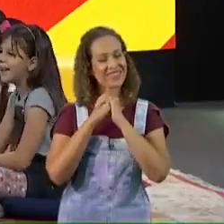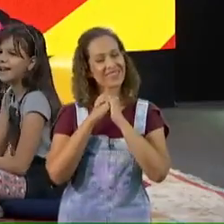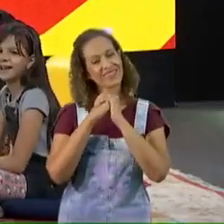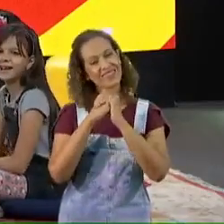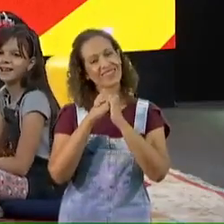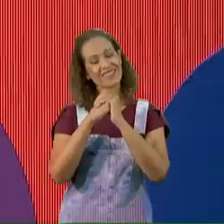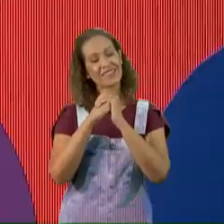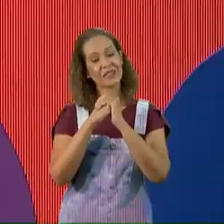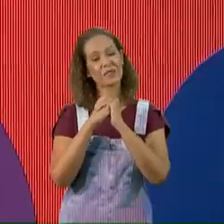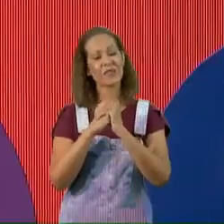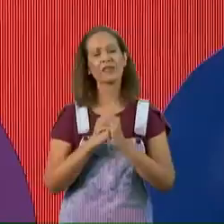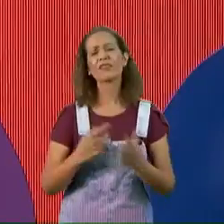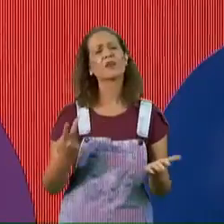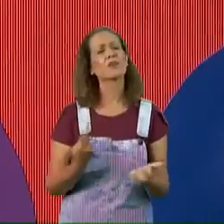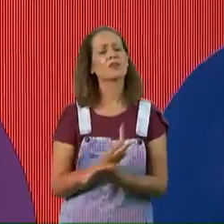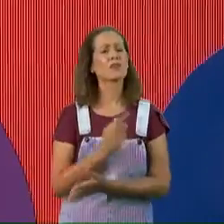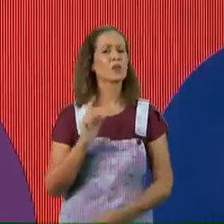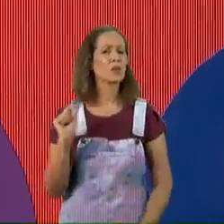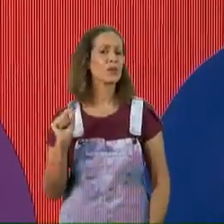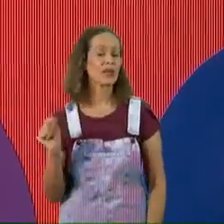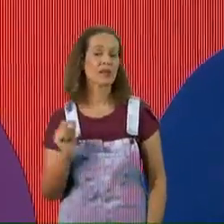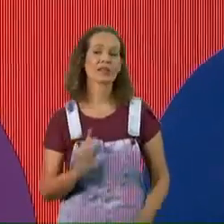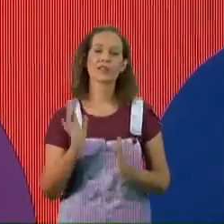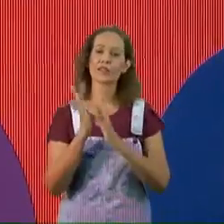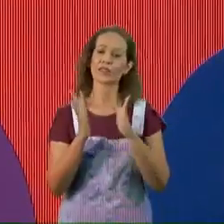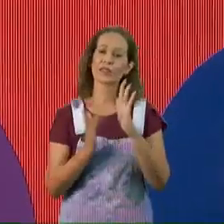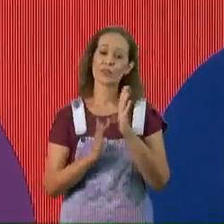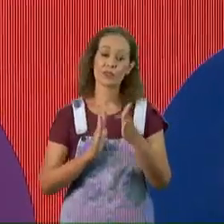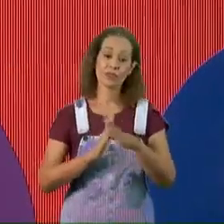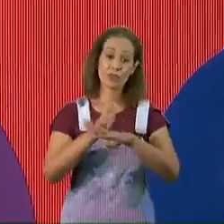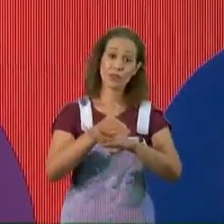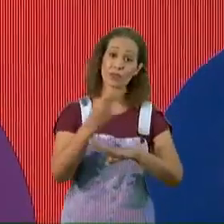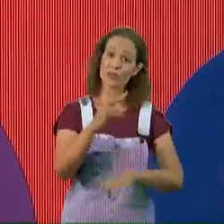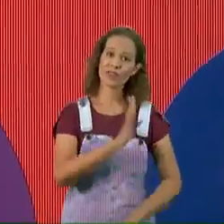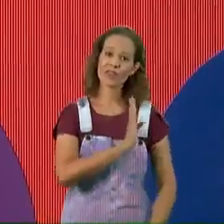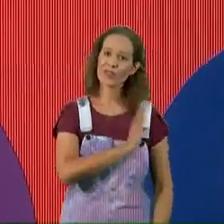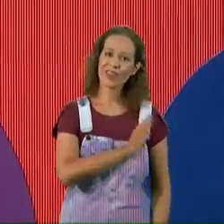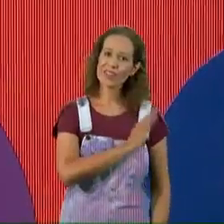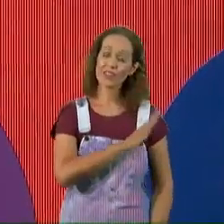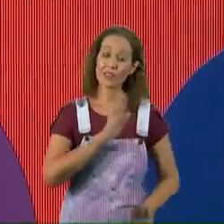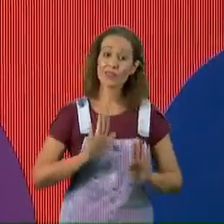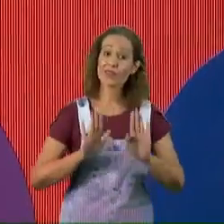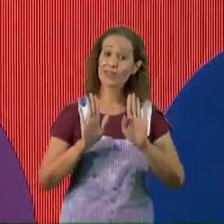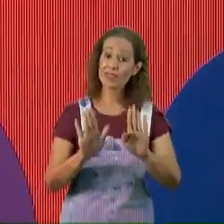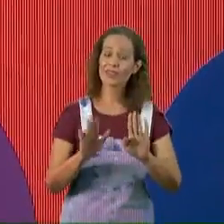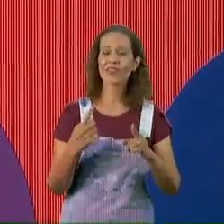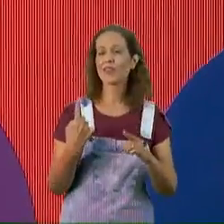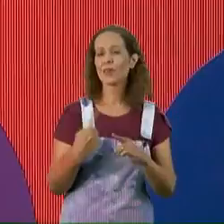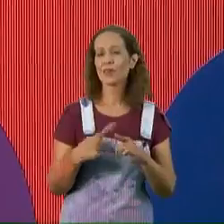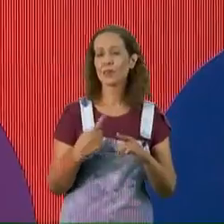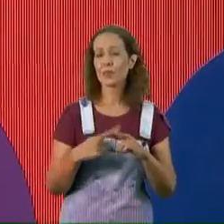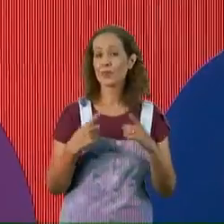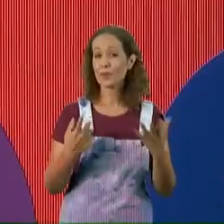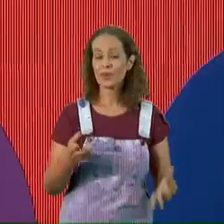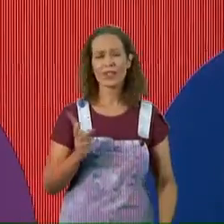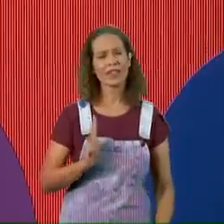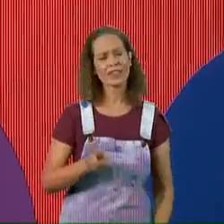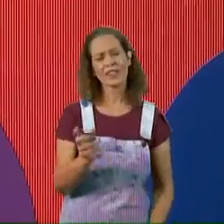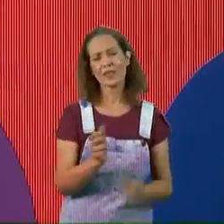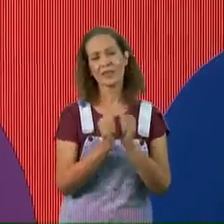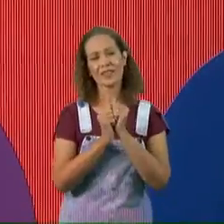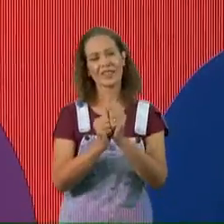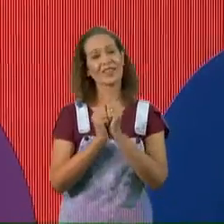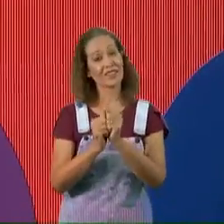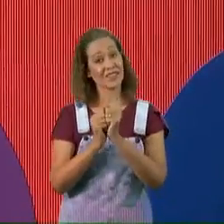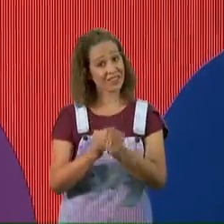amém! Sabe o que aconteceu agora? Jesus entrou no seu coração e nunca mais vai sair, porque a caneta de Deus é